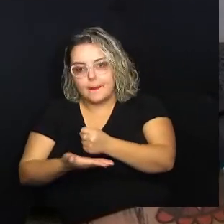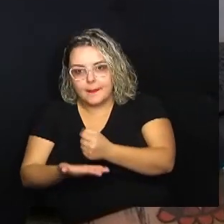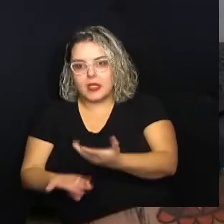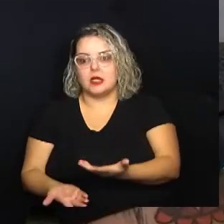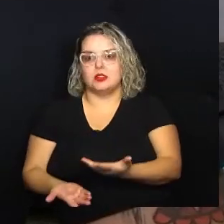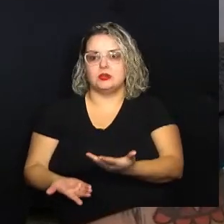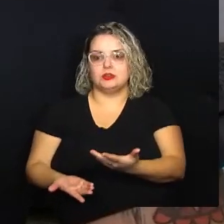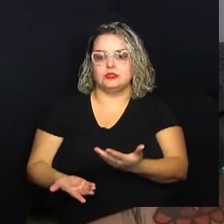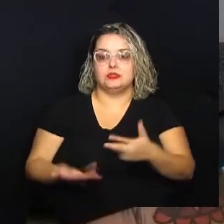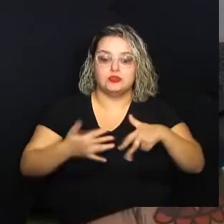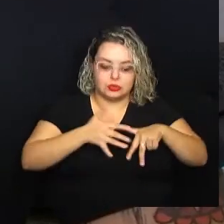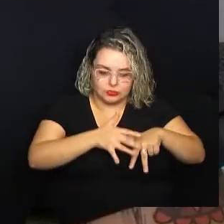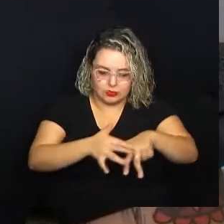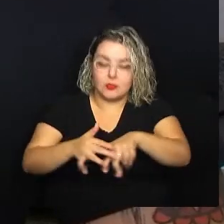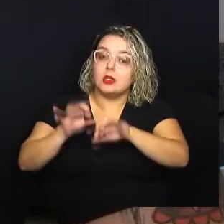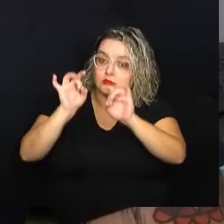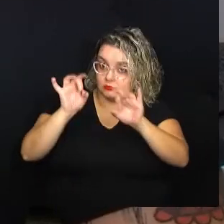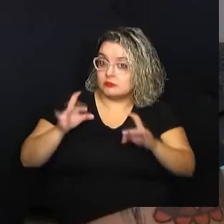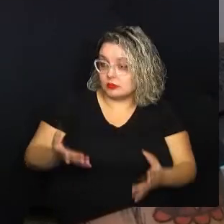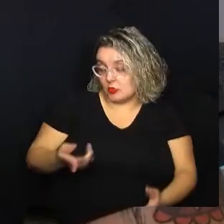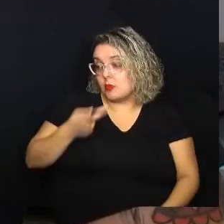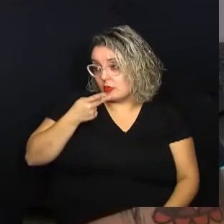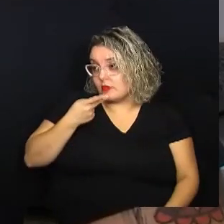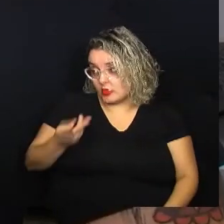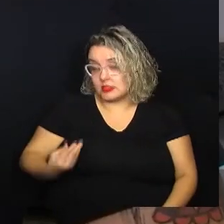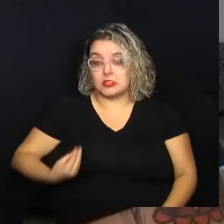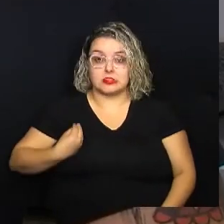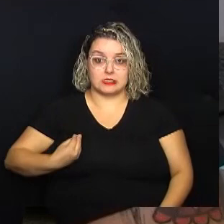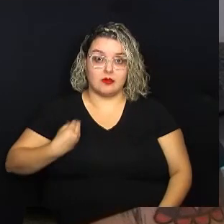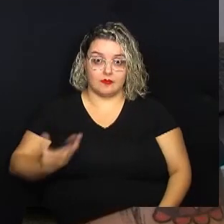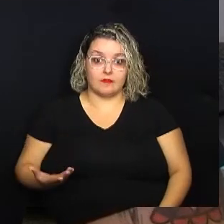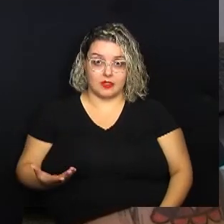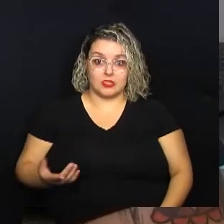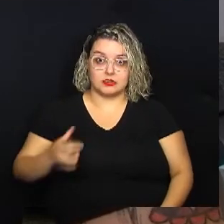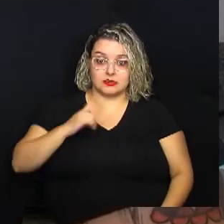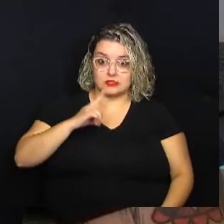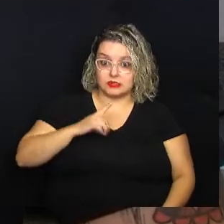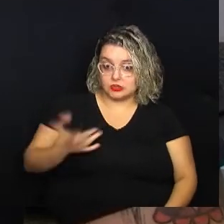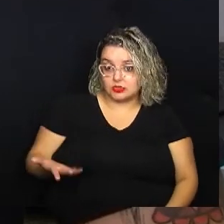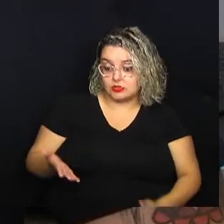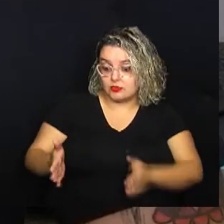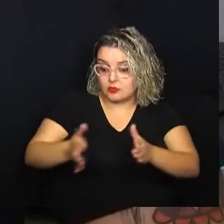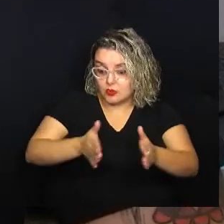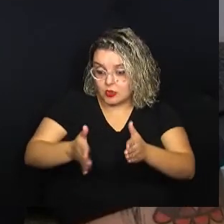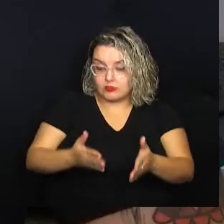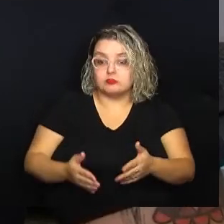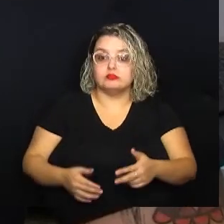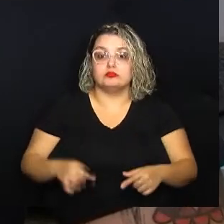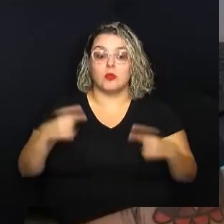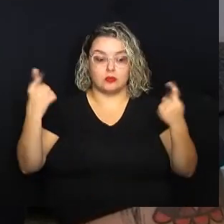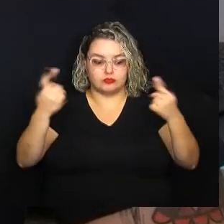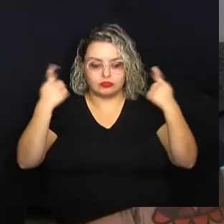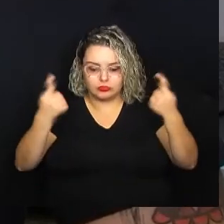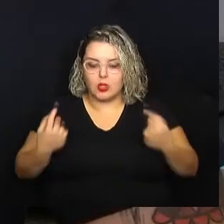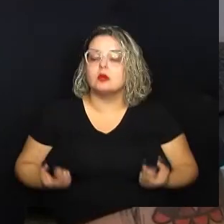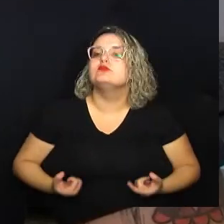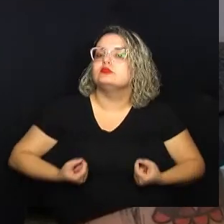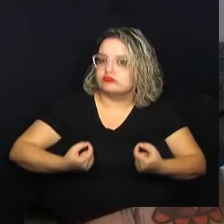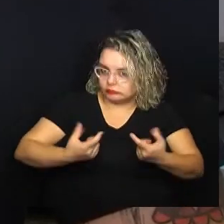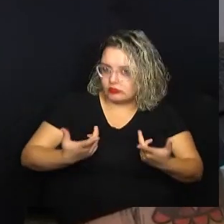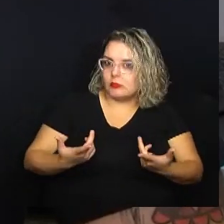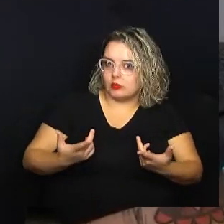é baseado em nenhum paciente específico, mas sim, como você comentou, nessa vivência que eu tive durante meu tempo no ambulatório